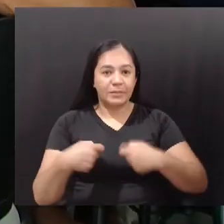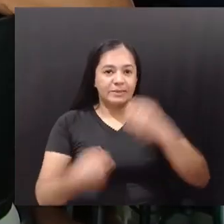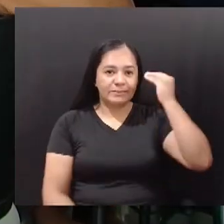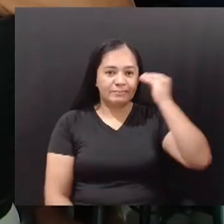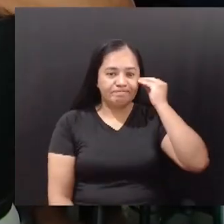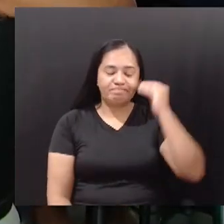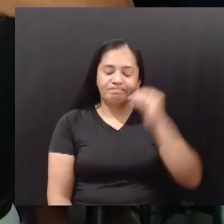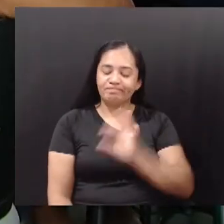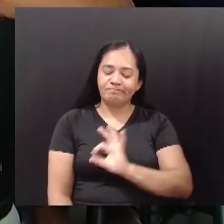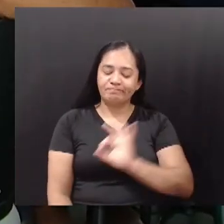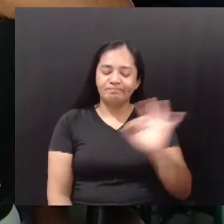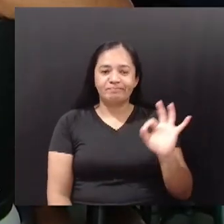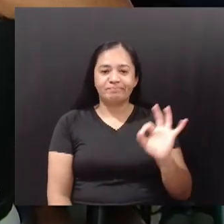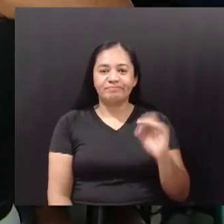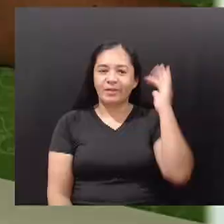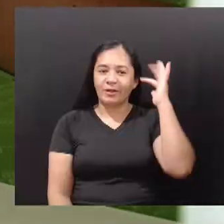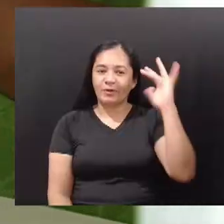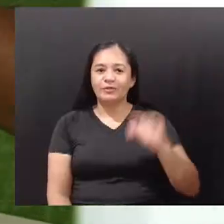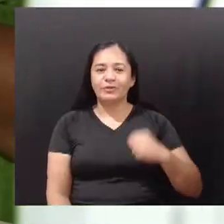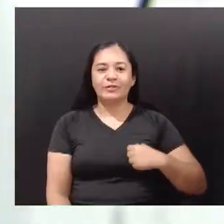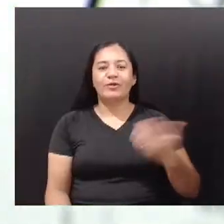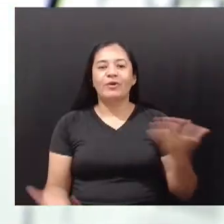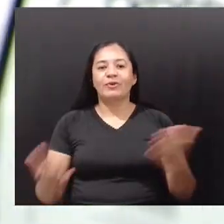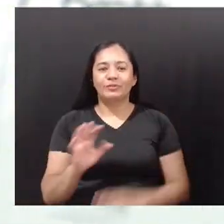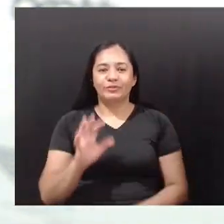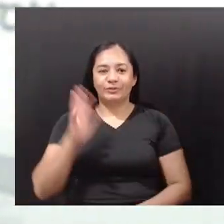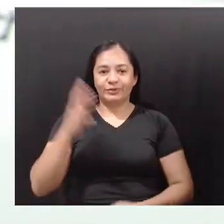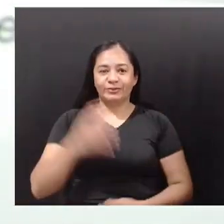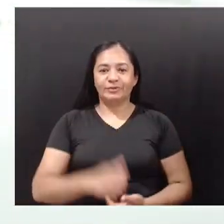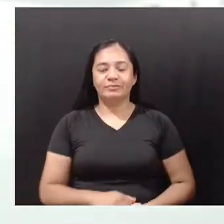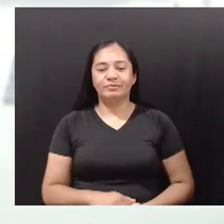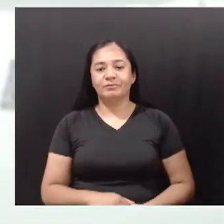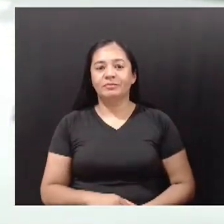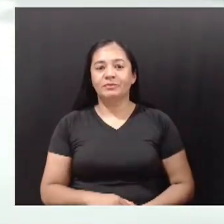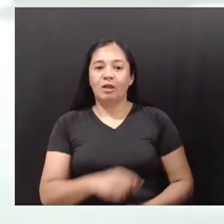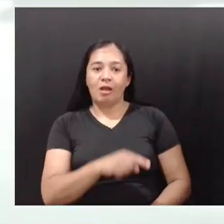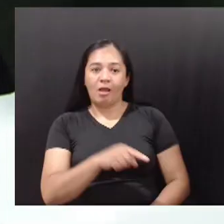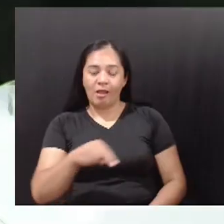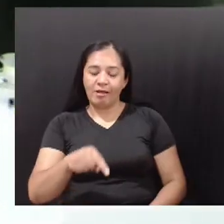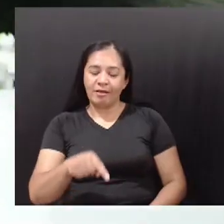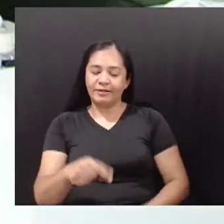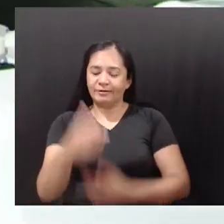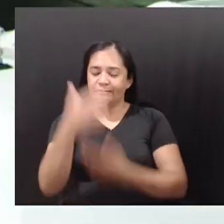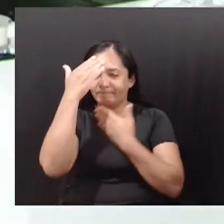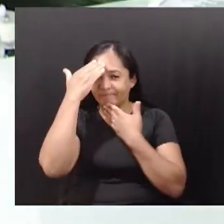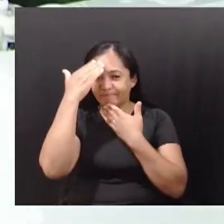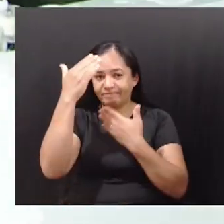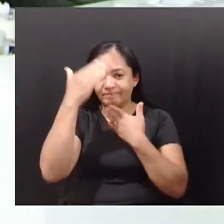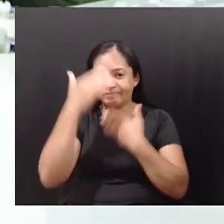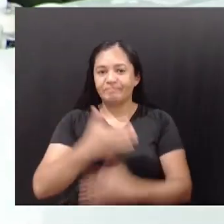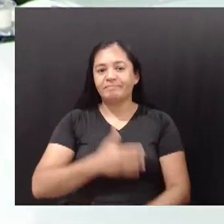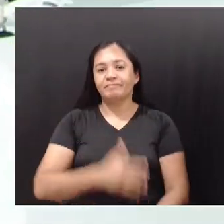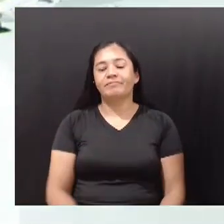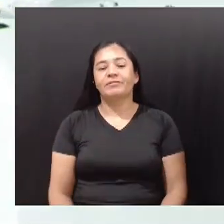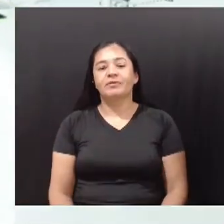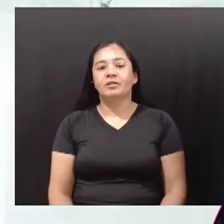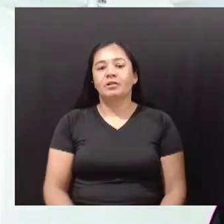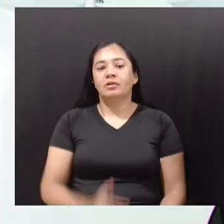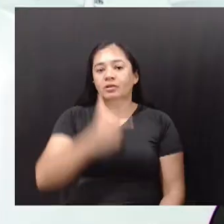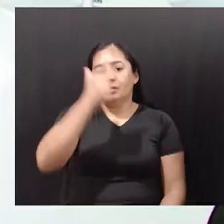um sonho que está sendo realizado que eu tinha. Por aqui, gratidão. Fala mais alto. Eu sou baixa